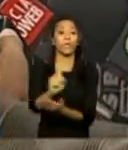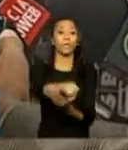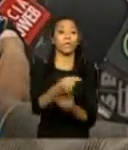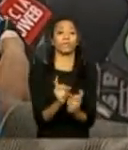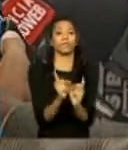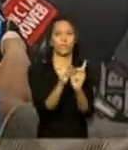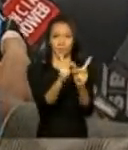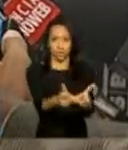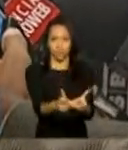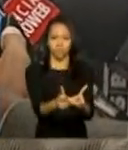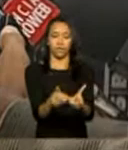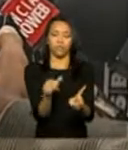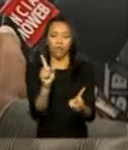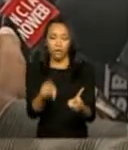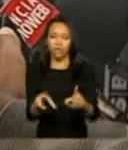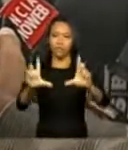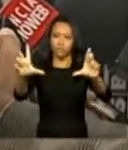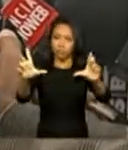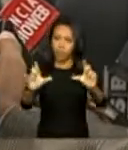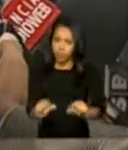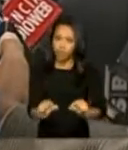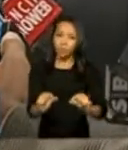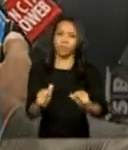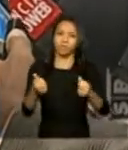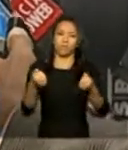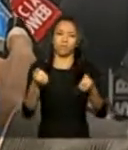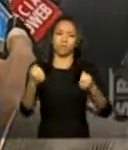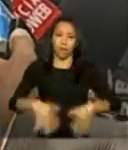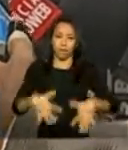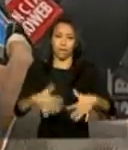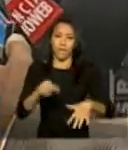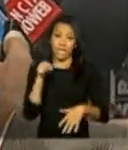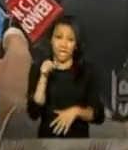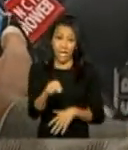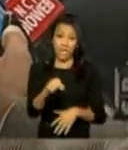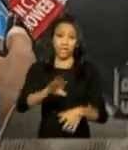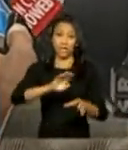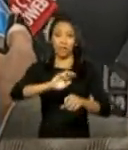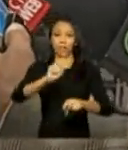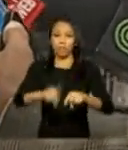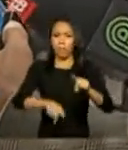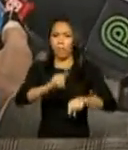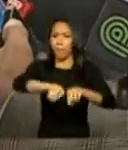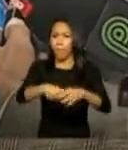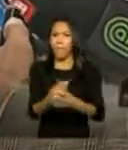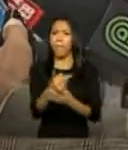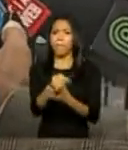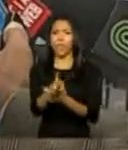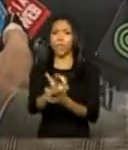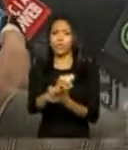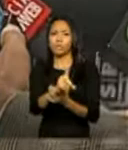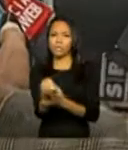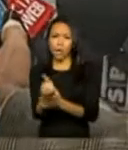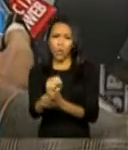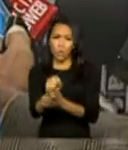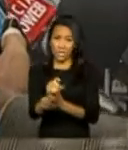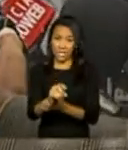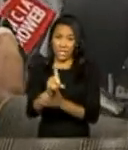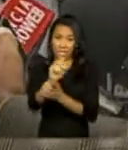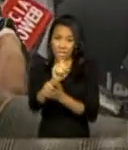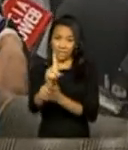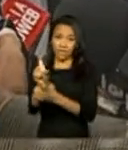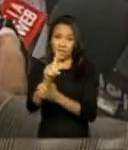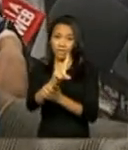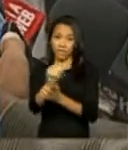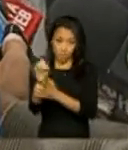diminuindo o custo de produção. E nós podemos esquecer que essa produção não é 100% exportada. Nós temos também o consumo interno. E